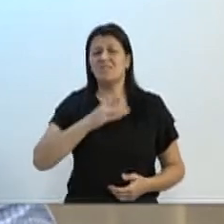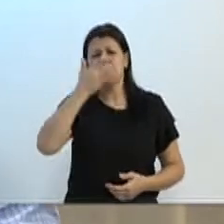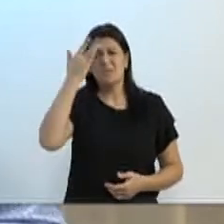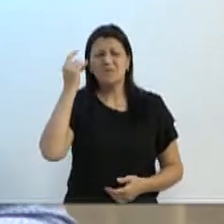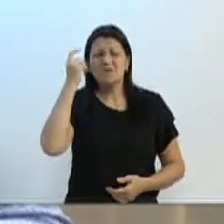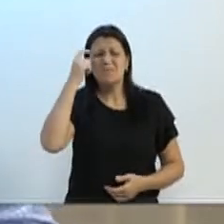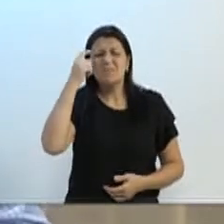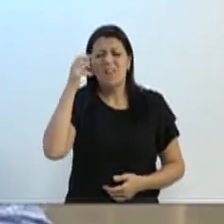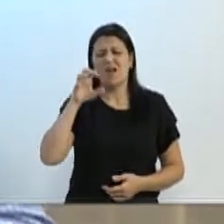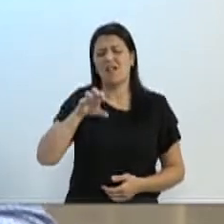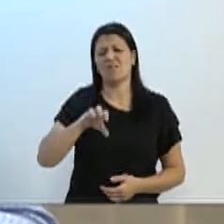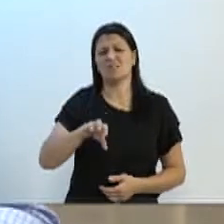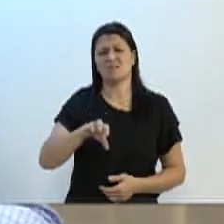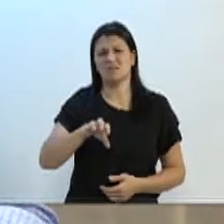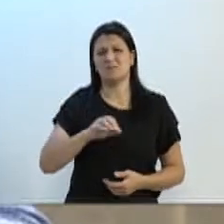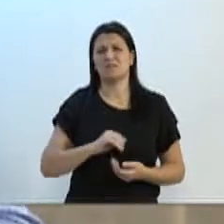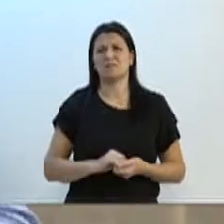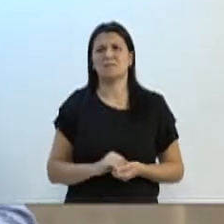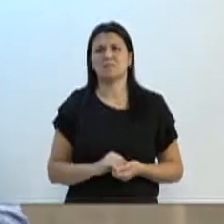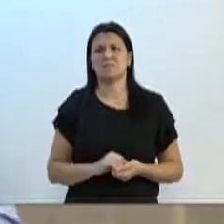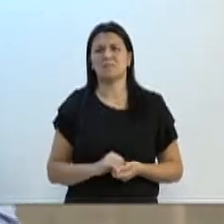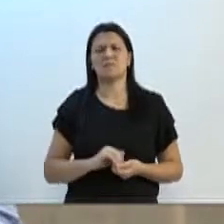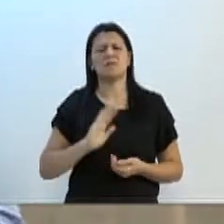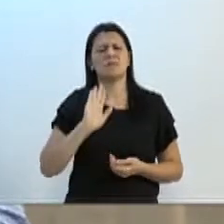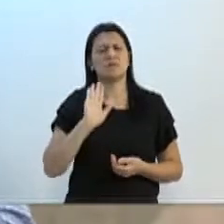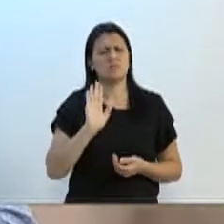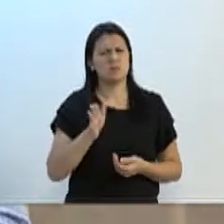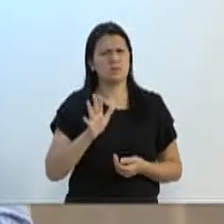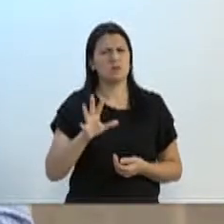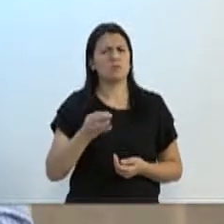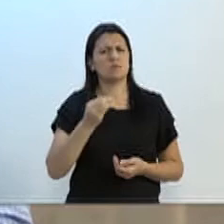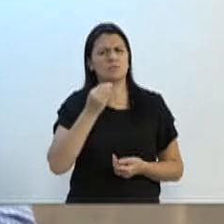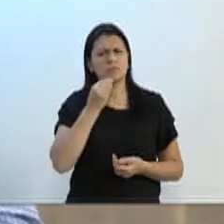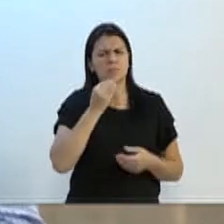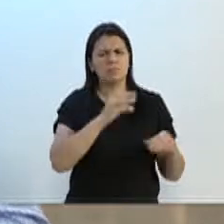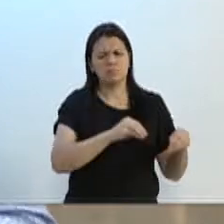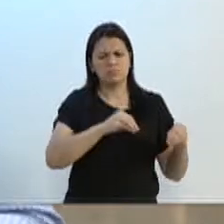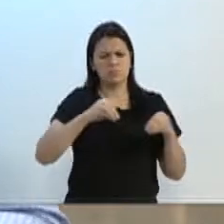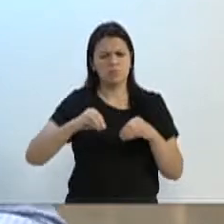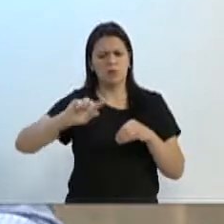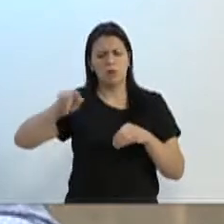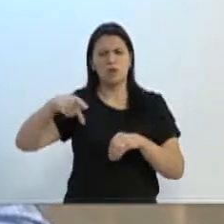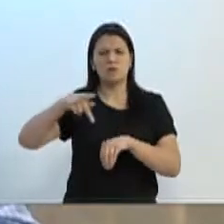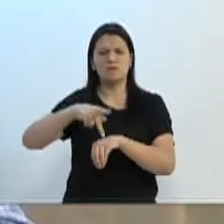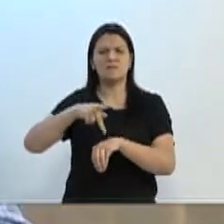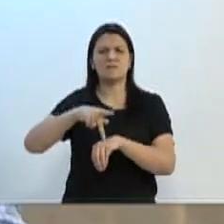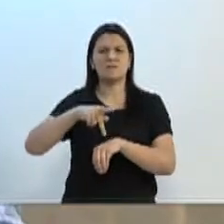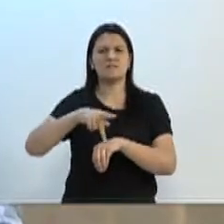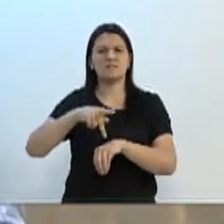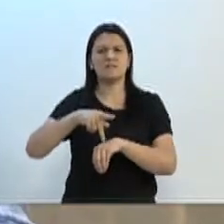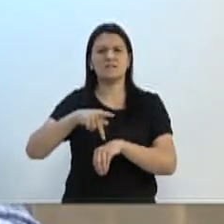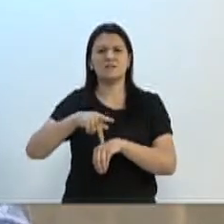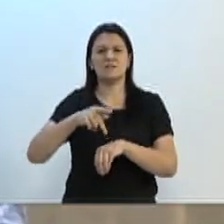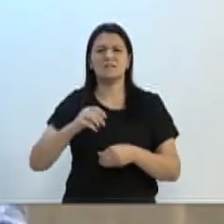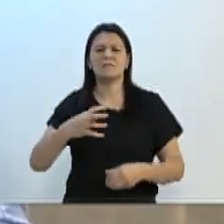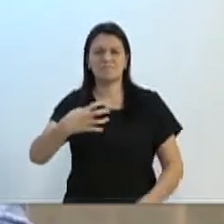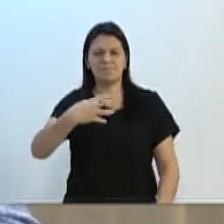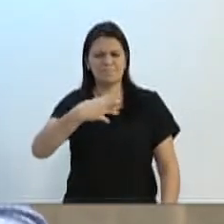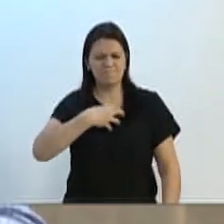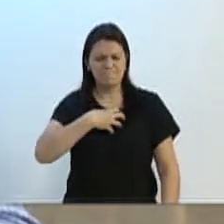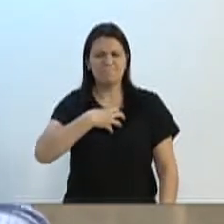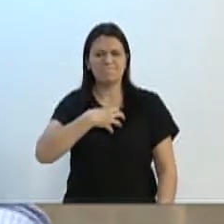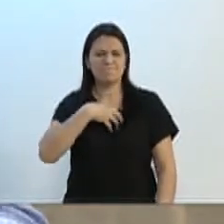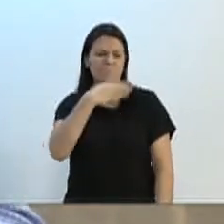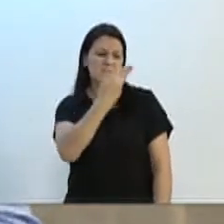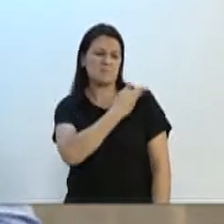maneira. Eu já tive a oportunidade de ser imigrante em um outro país, senti na pele o preconceito